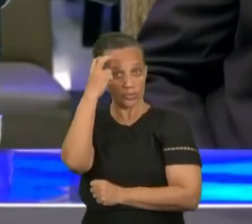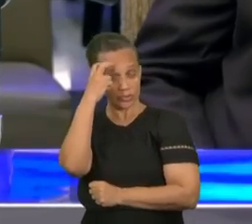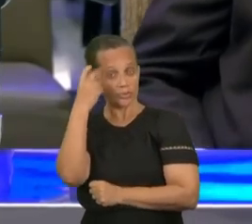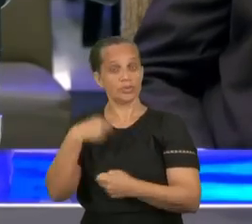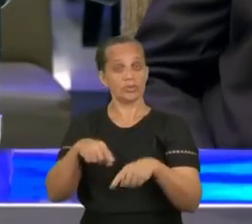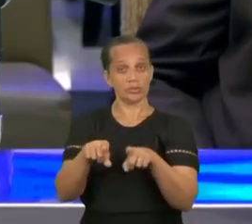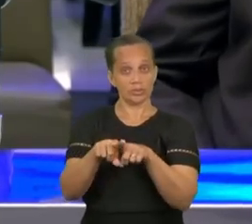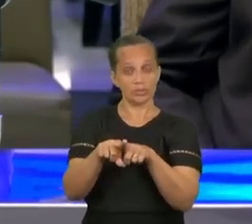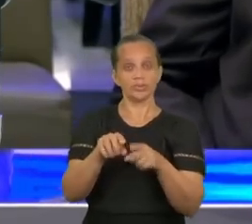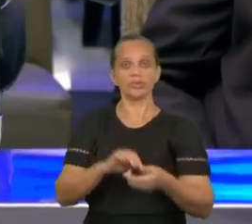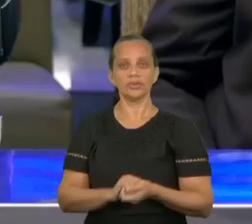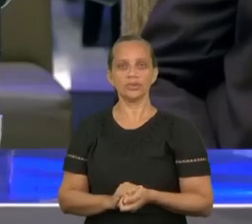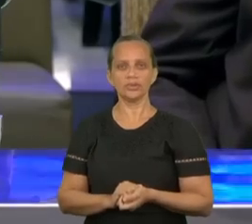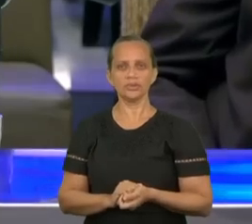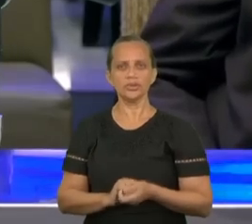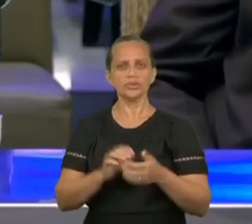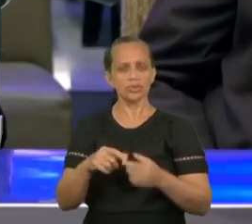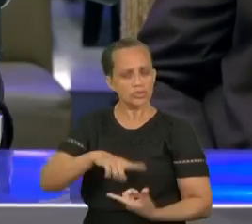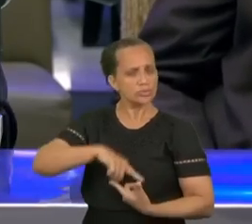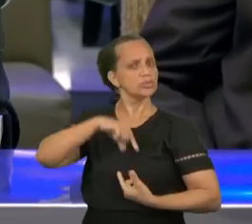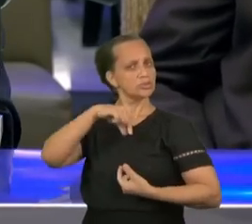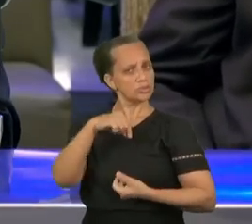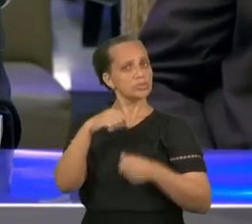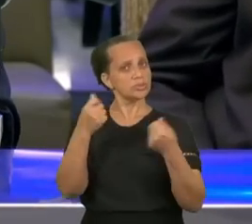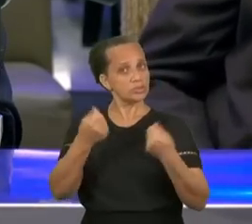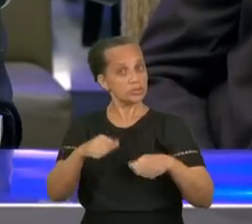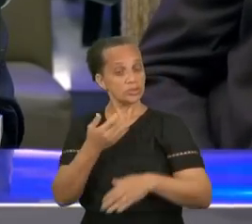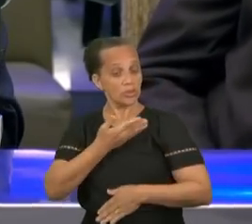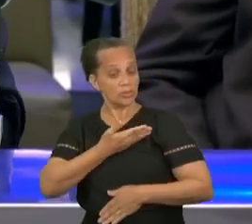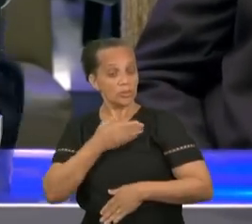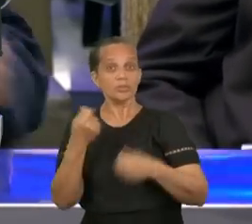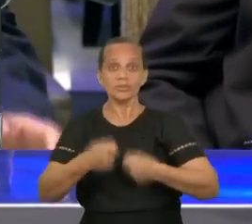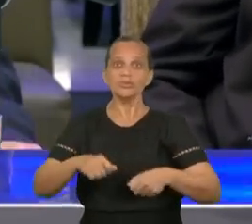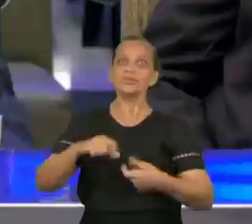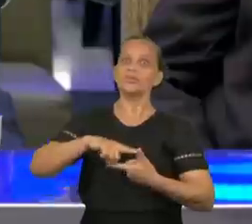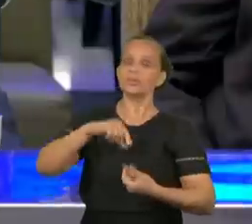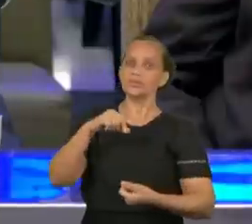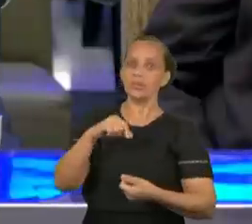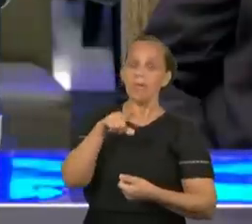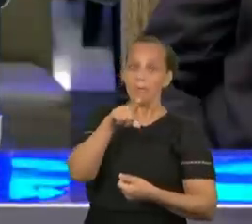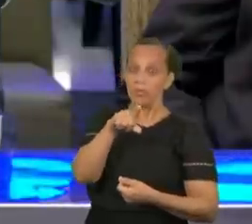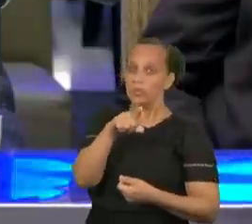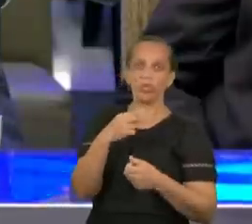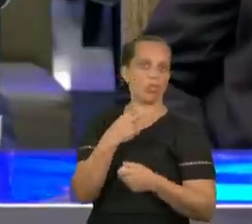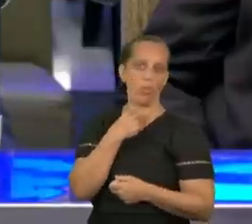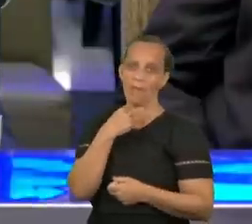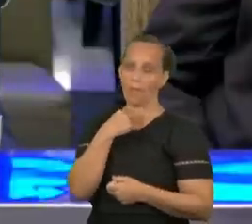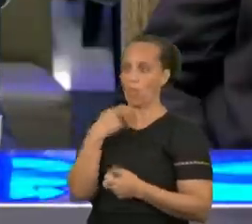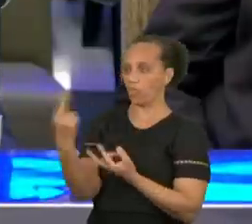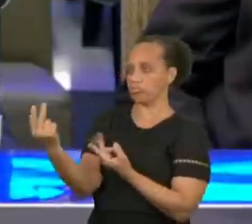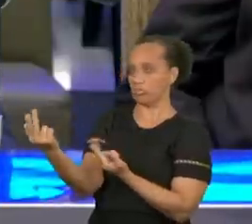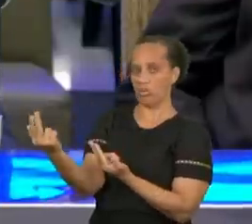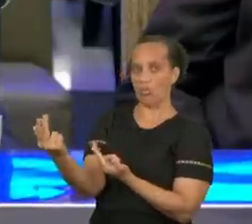Amém meus irmãos a sua espiritualidade e tu não te convertas a eles tu não fiques como